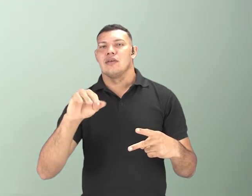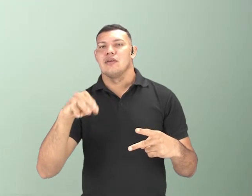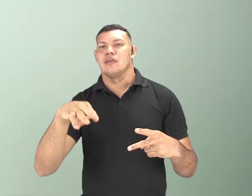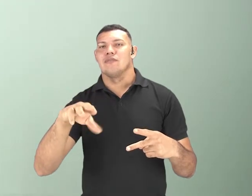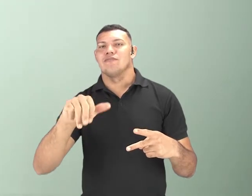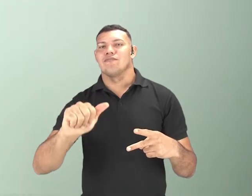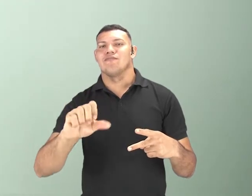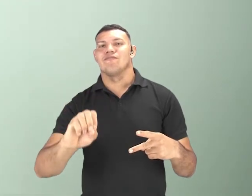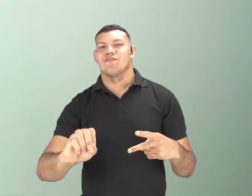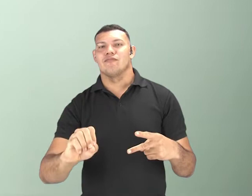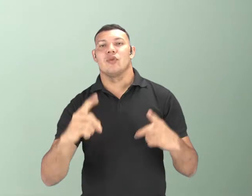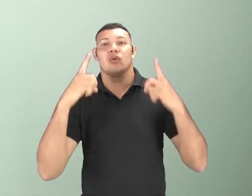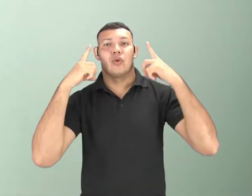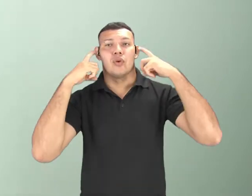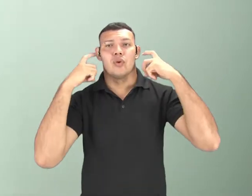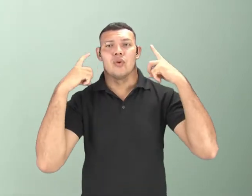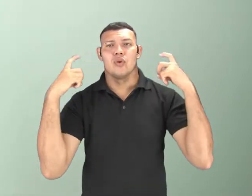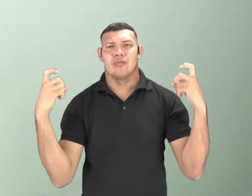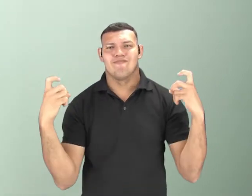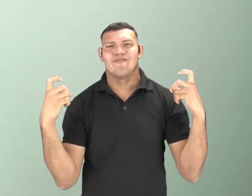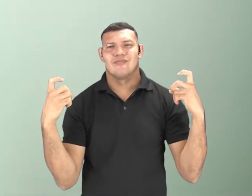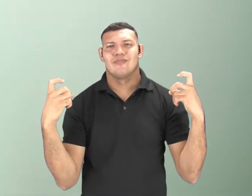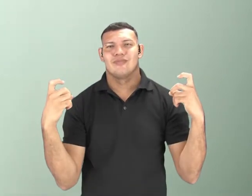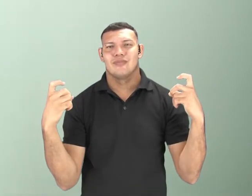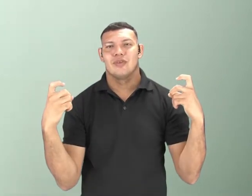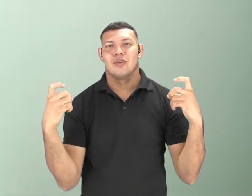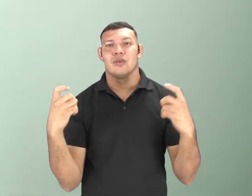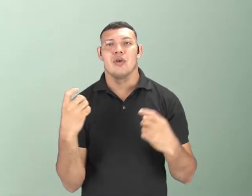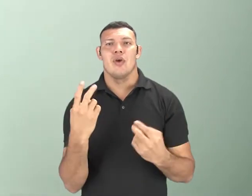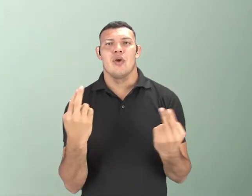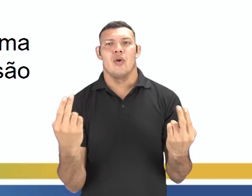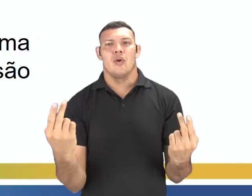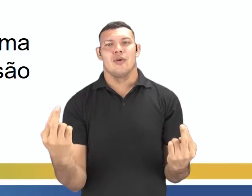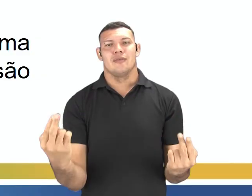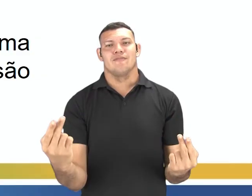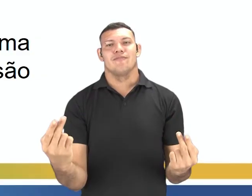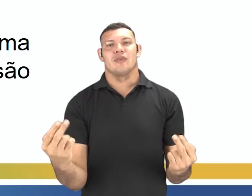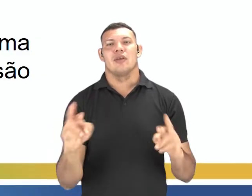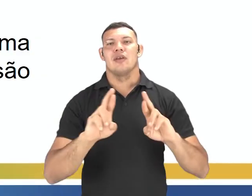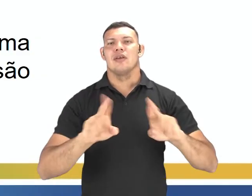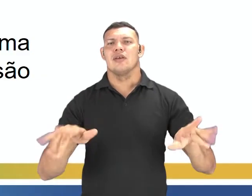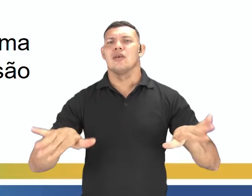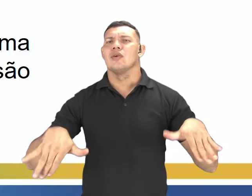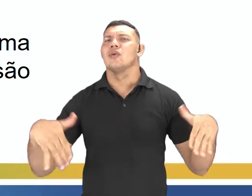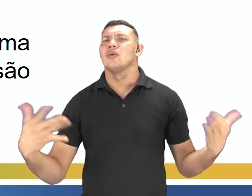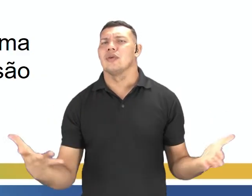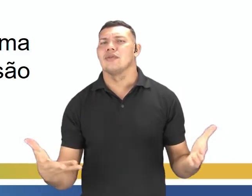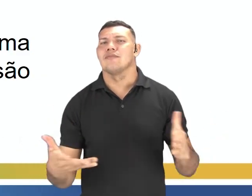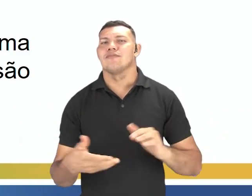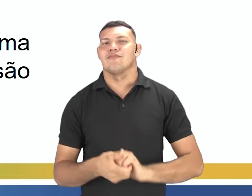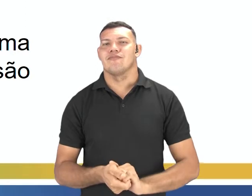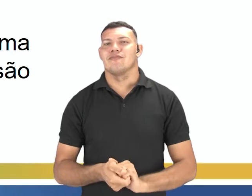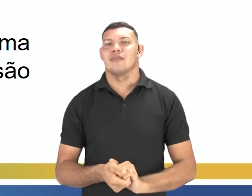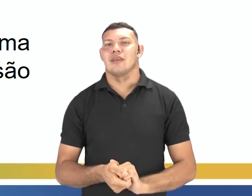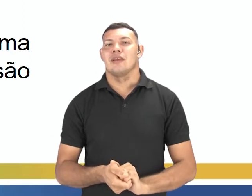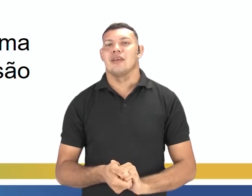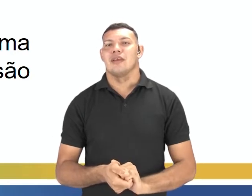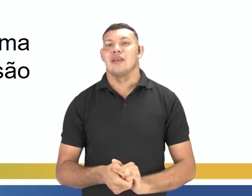a mesma pronúncia. E no que elas são diferentes? Vamos ver. Ou a grafia,